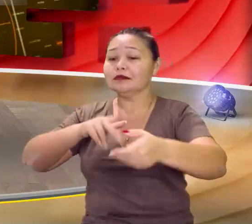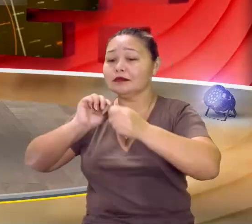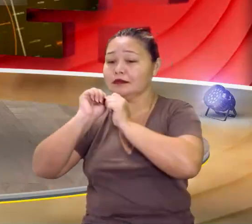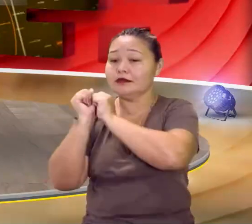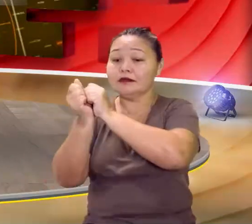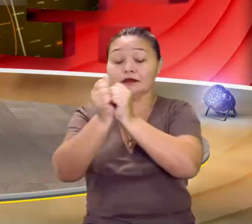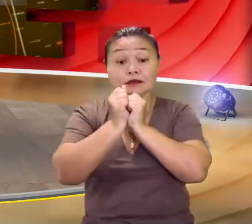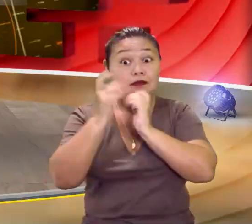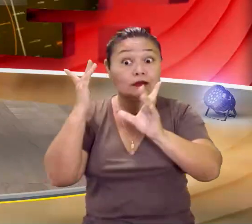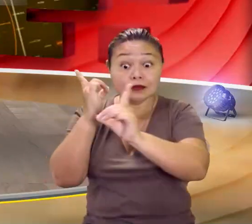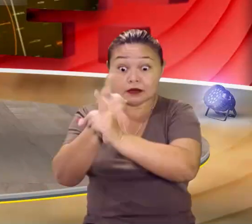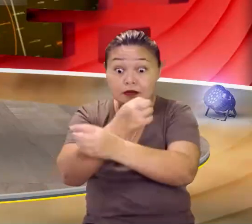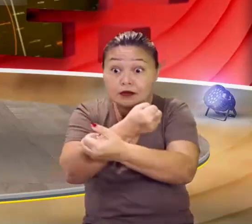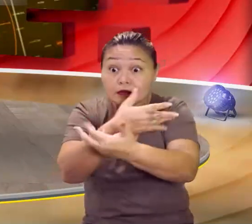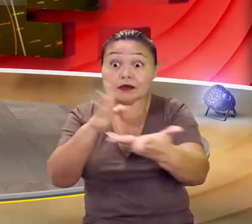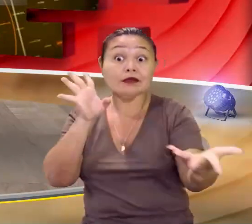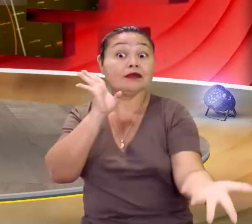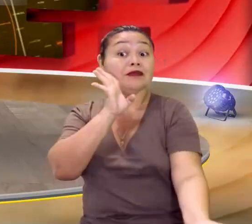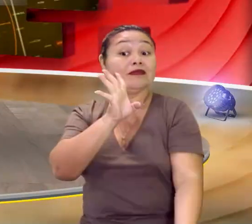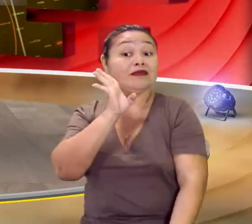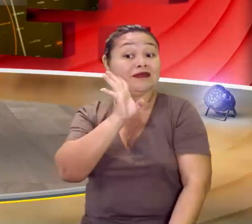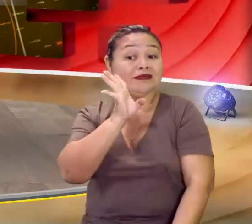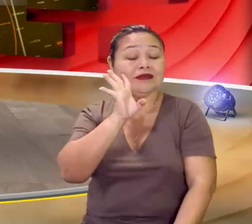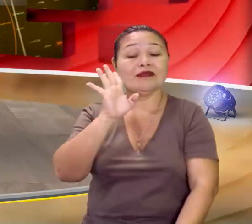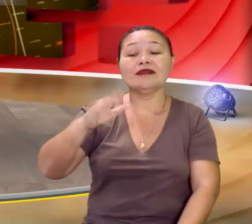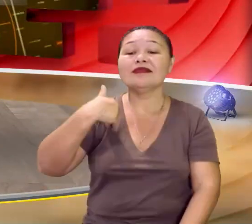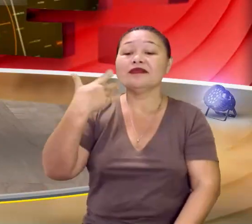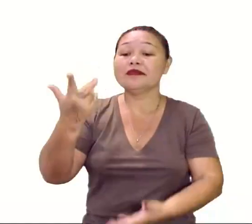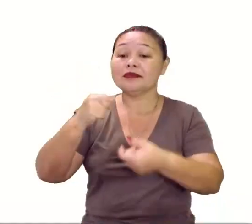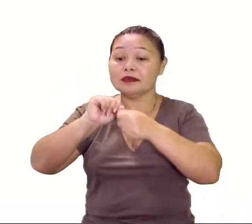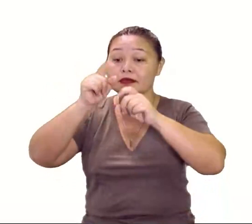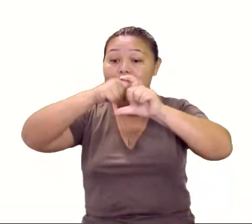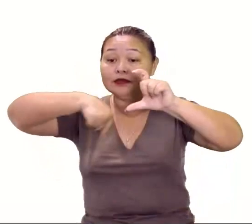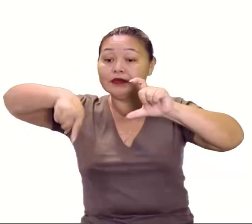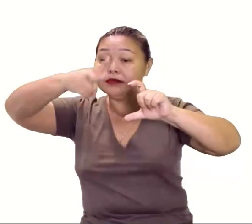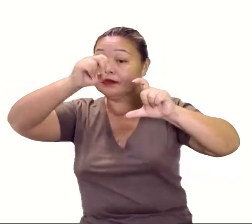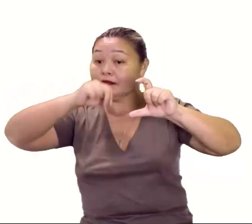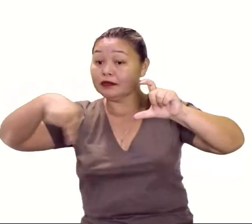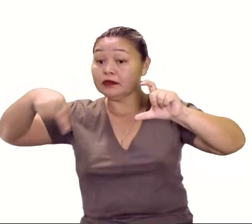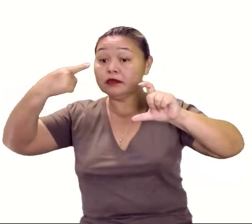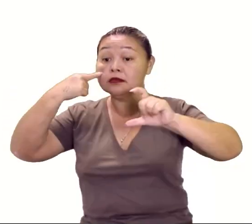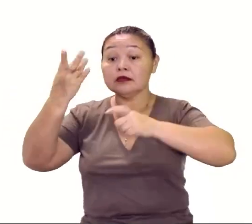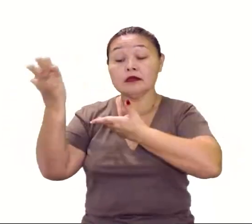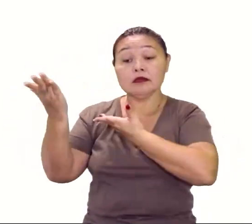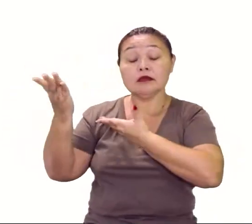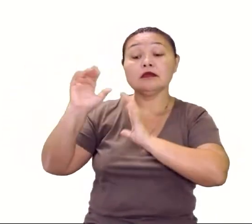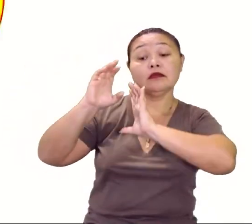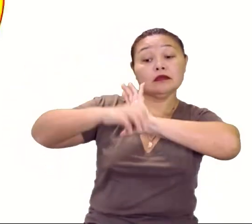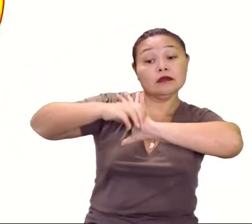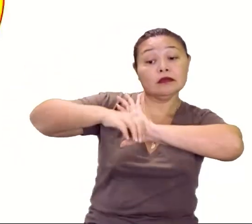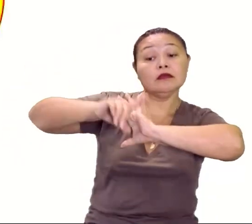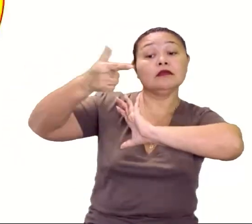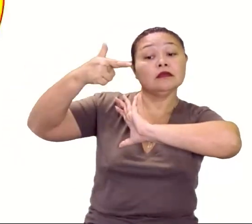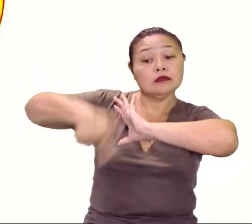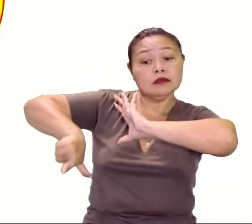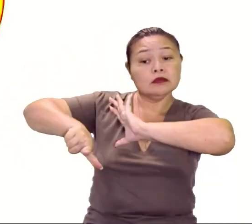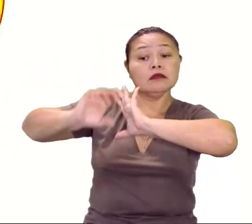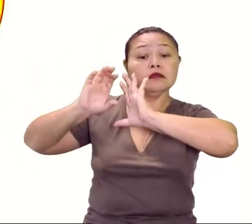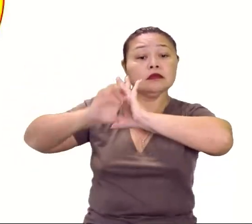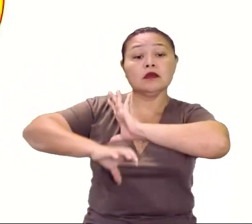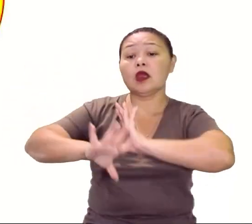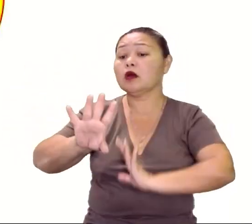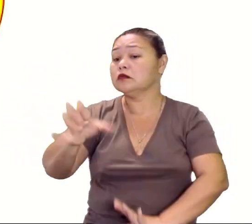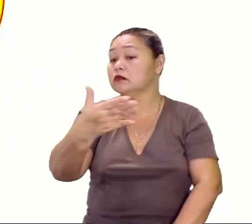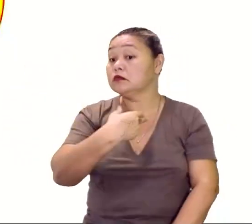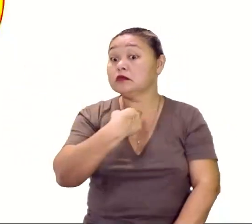junto descobrir muita coisa legal. Vamos lá então? Trabalhando o diagrama de Venn, a gente vê a parte conceitual de novo, né? Vamos ver o conceito? Vocês não